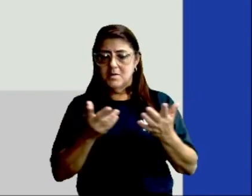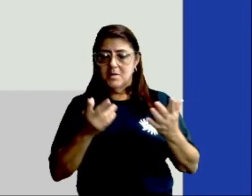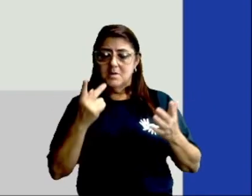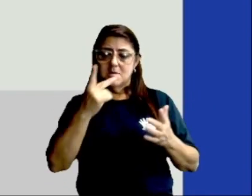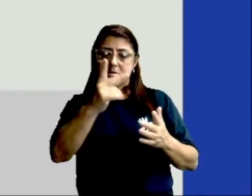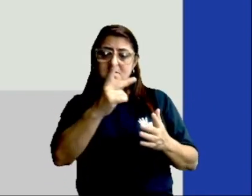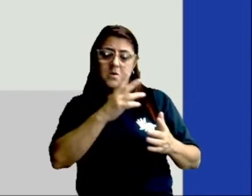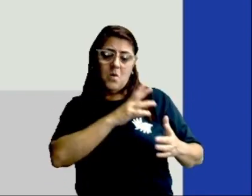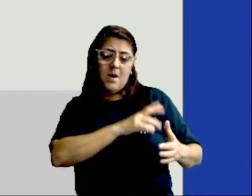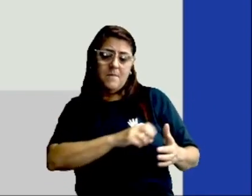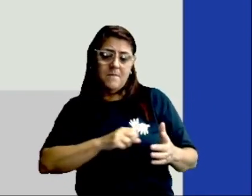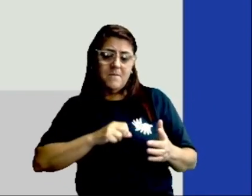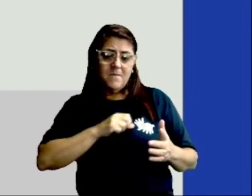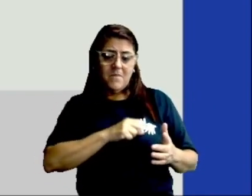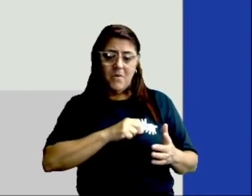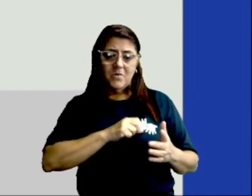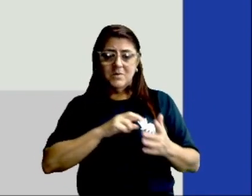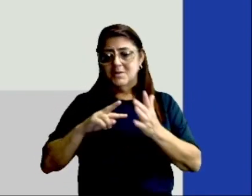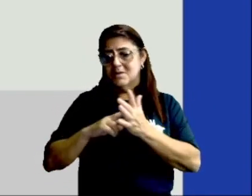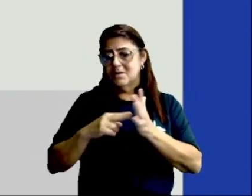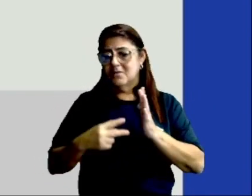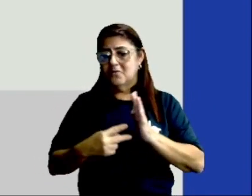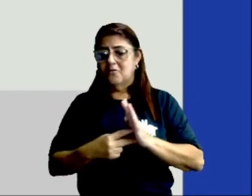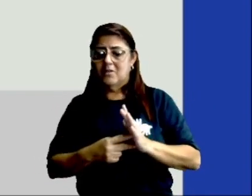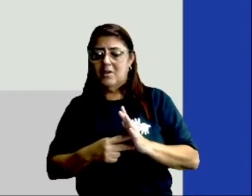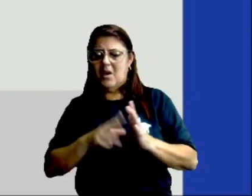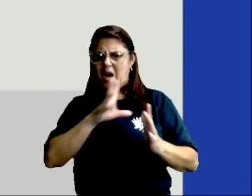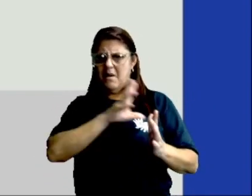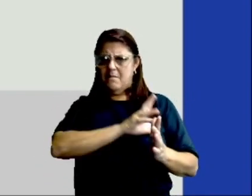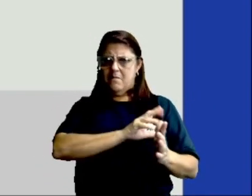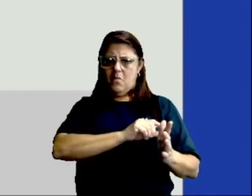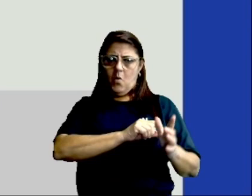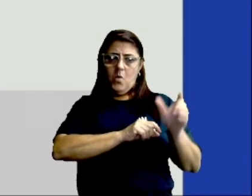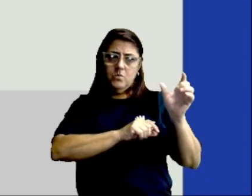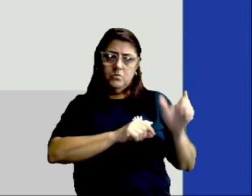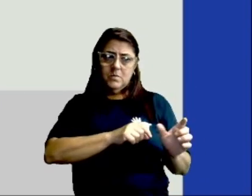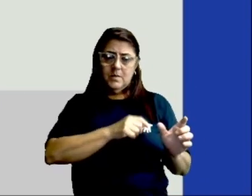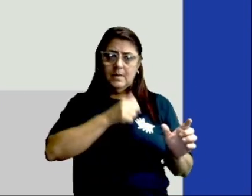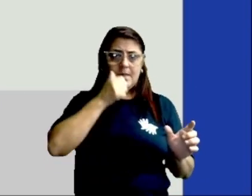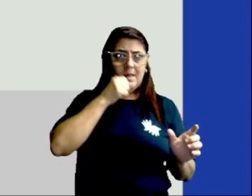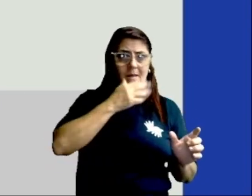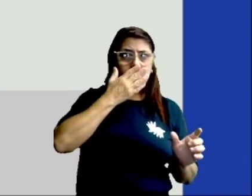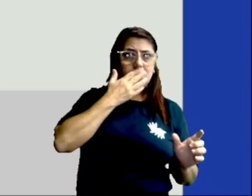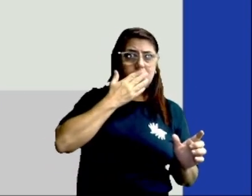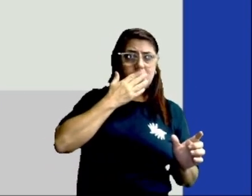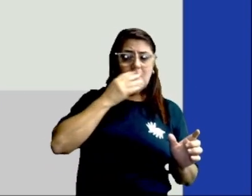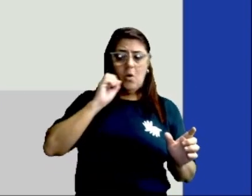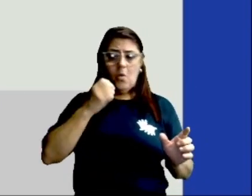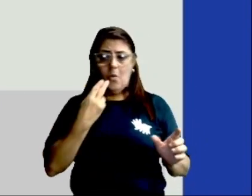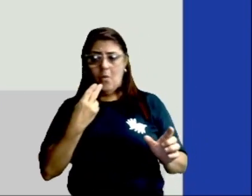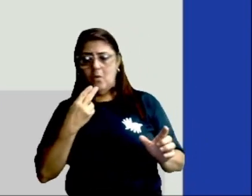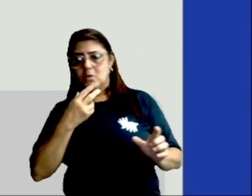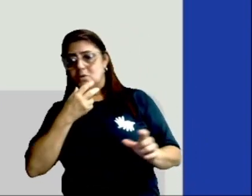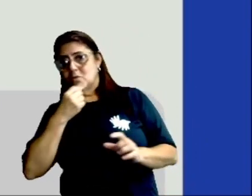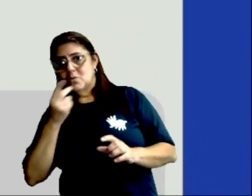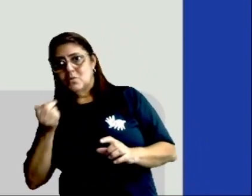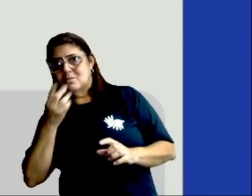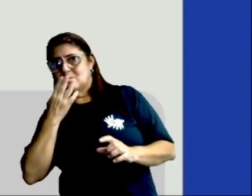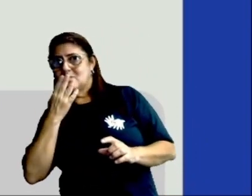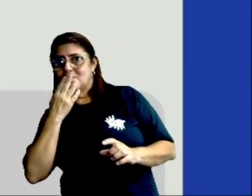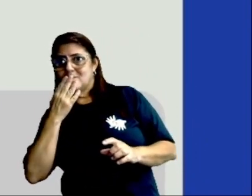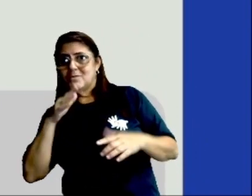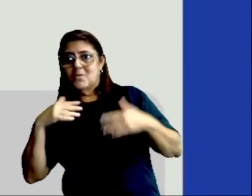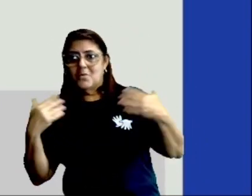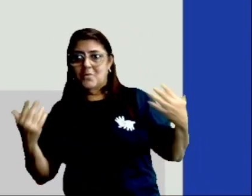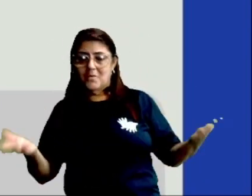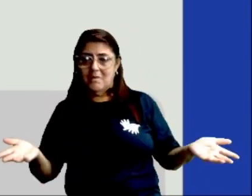Seu amor se refere ao amor de Potira ou de Itajibá. E aí no texto 2, vocês